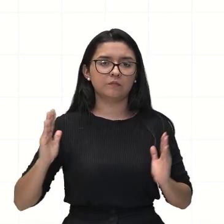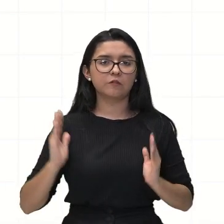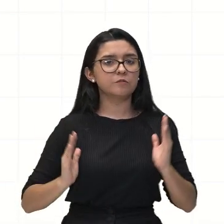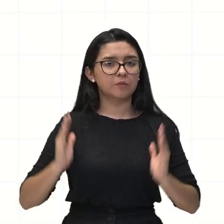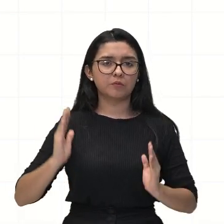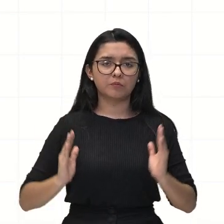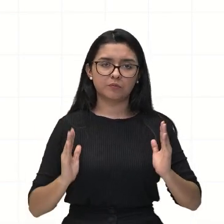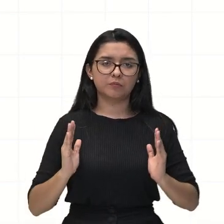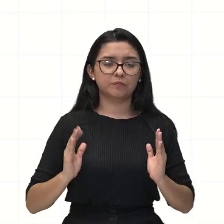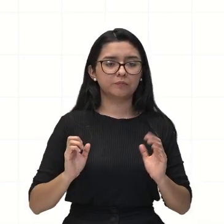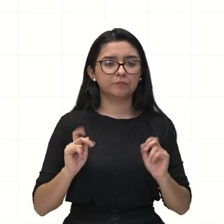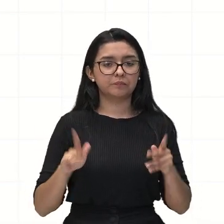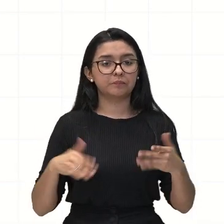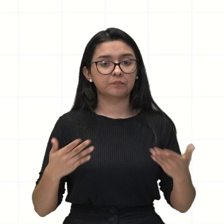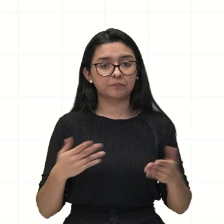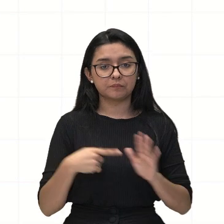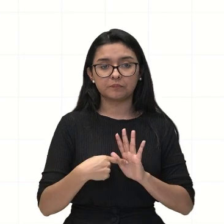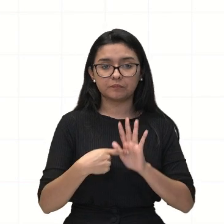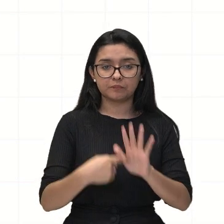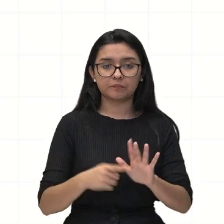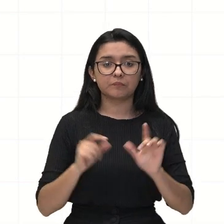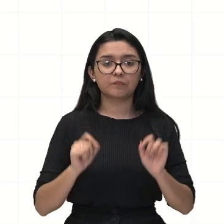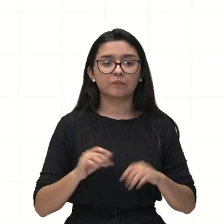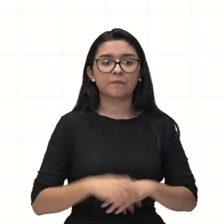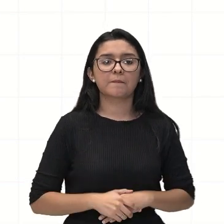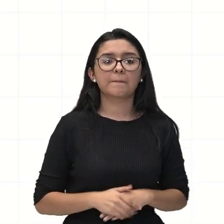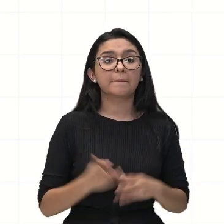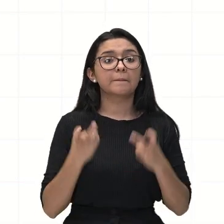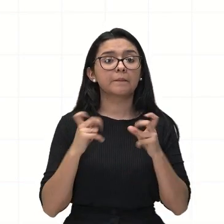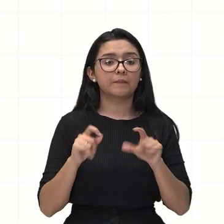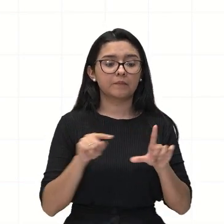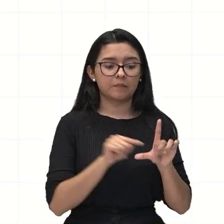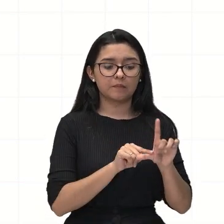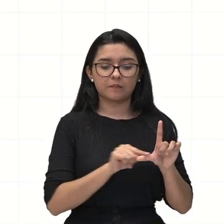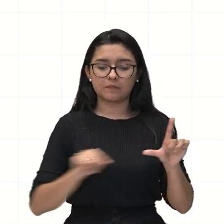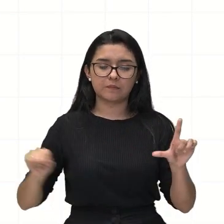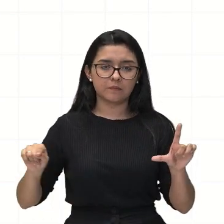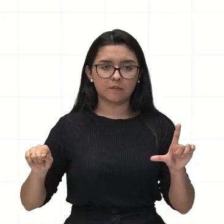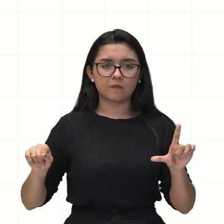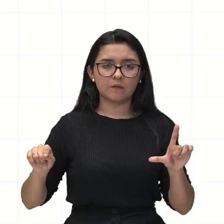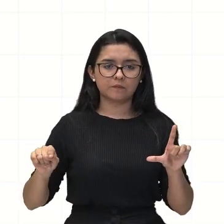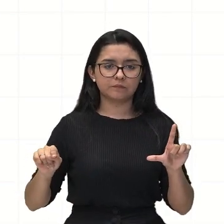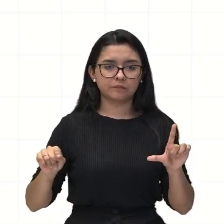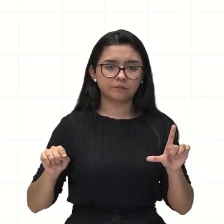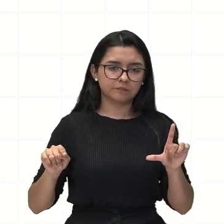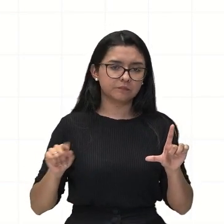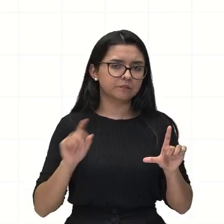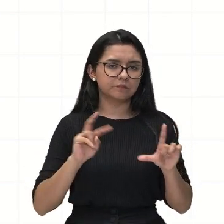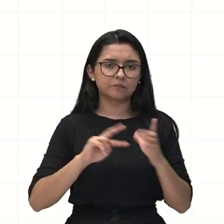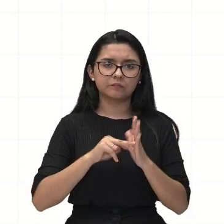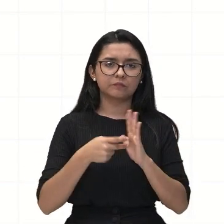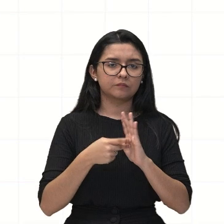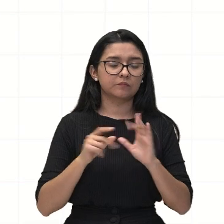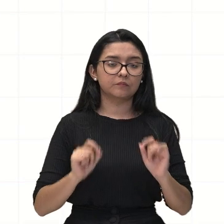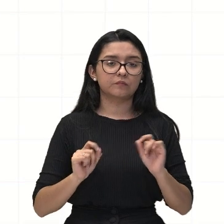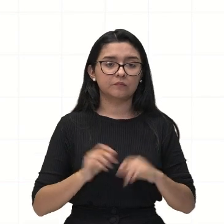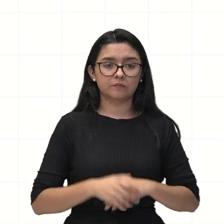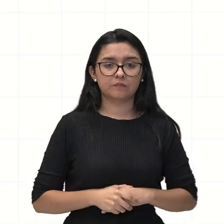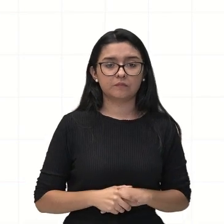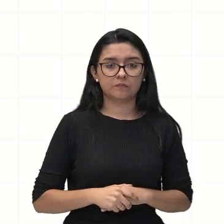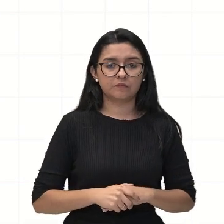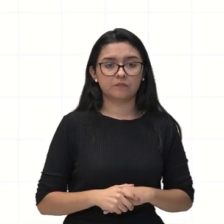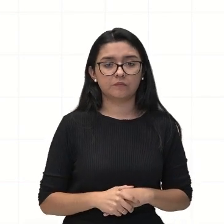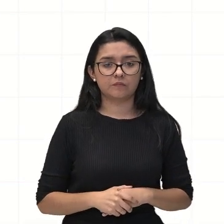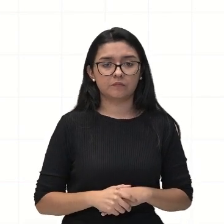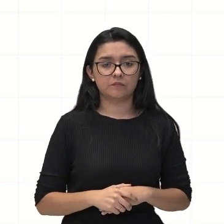2010. Nesse caso aqui, esse eixo aqui, né, que está aqui na horizontal, ele está representando aqui o nosso